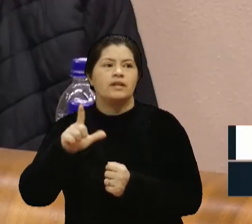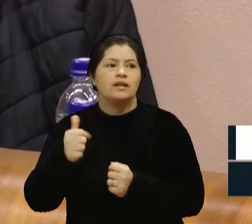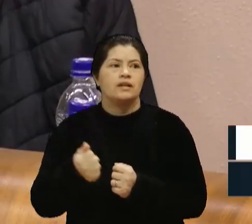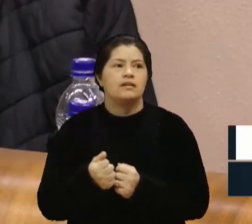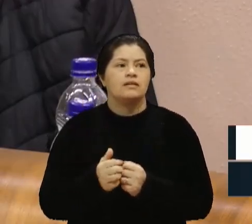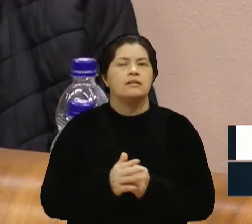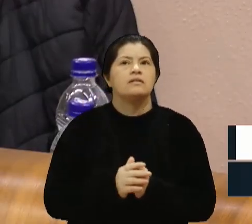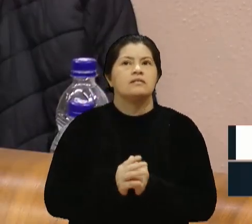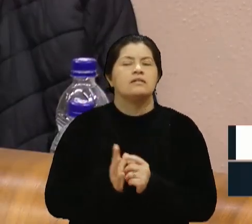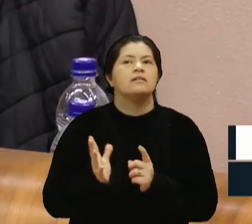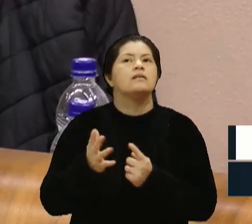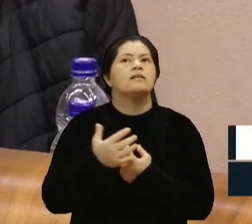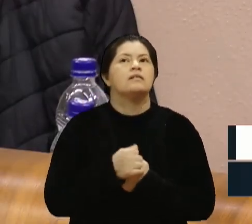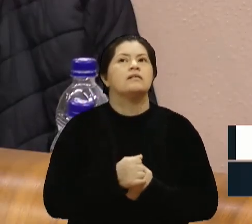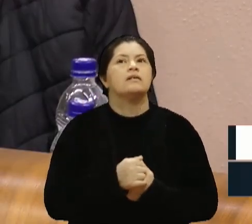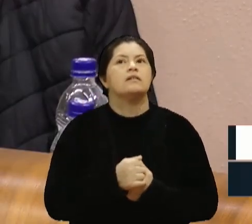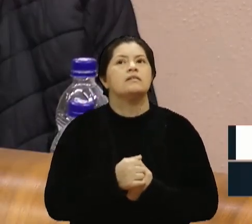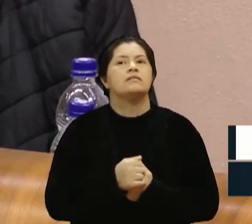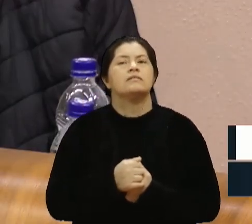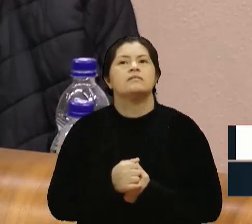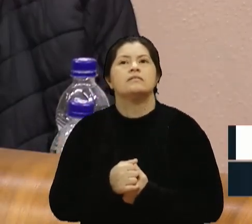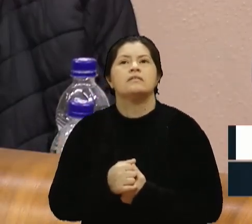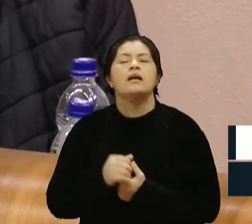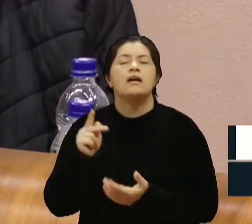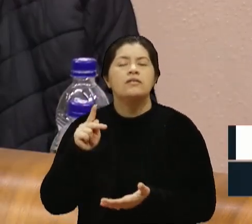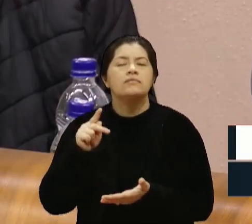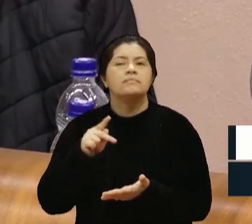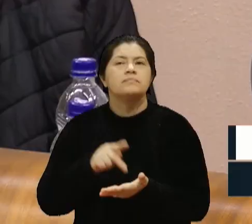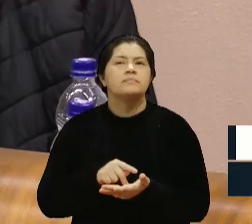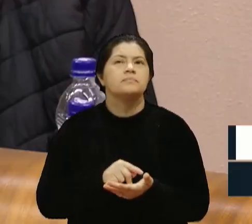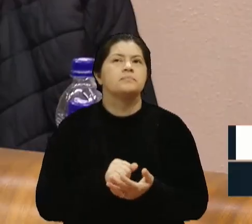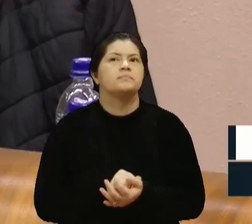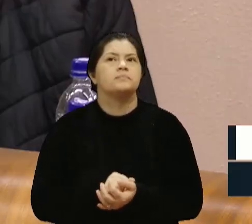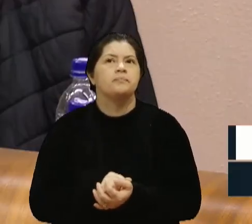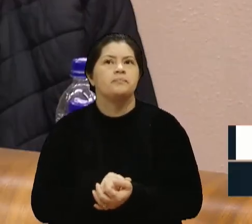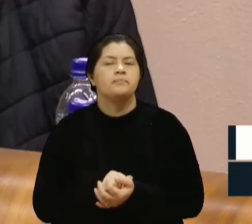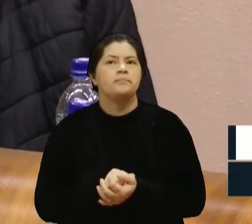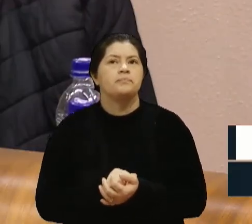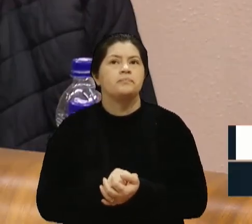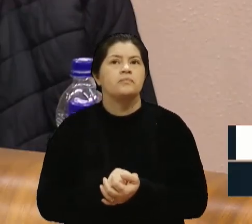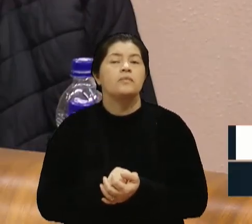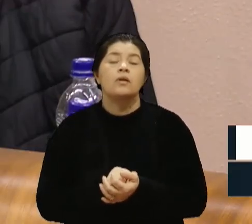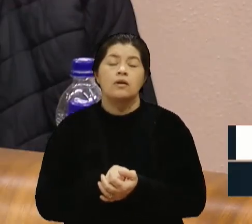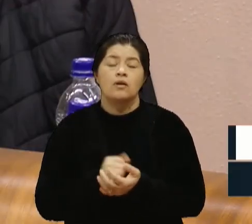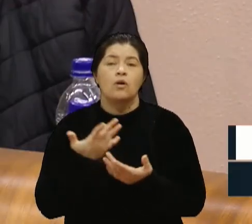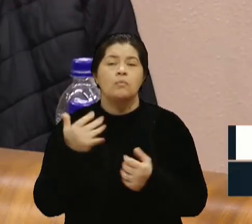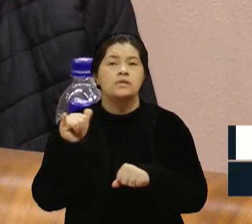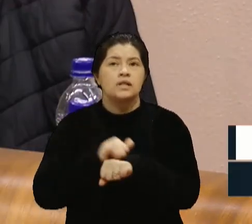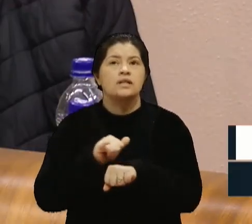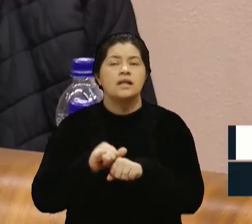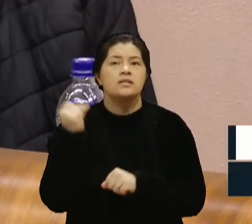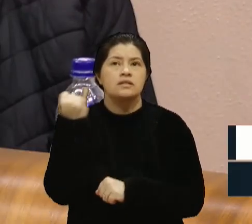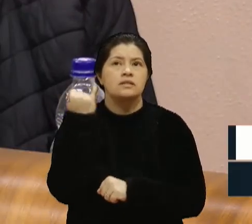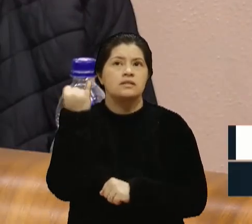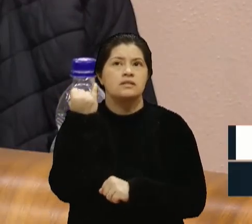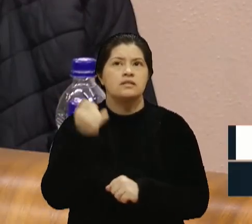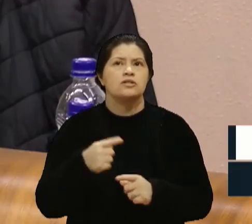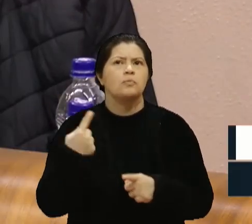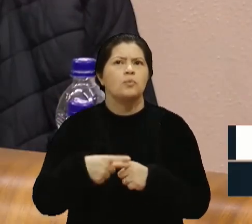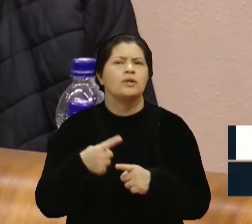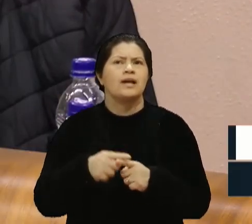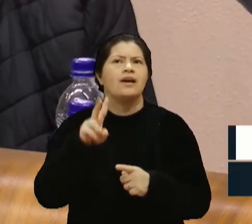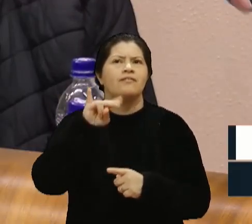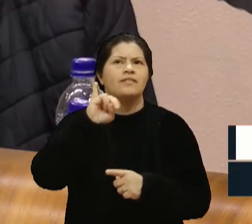dessas. Ela é, na verdade, uma alternativa muito interessante, porque são